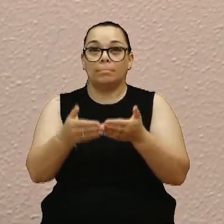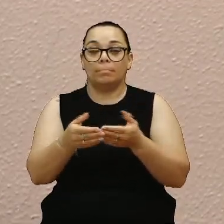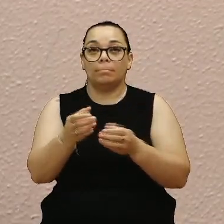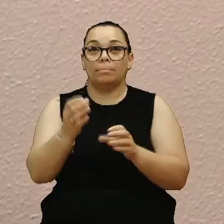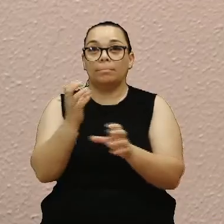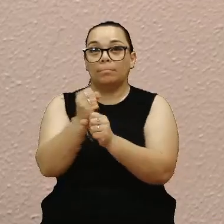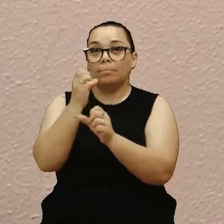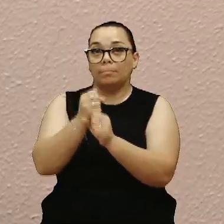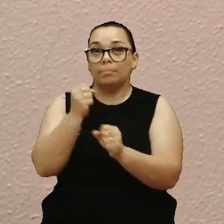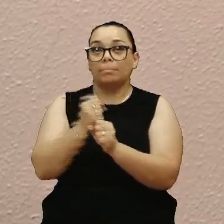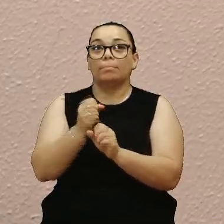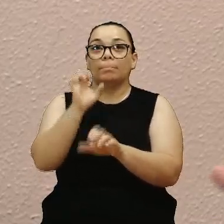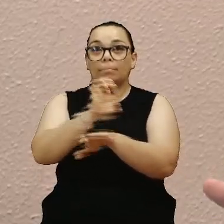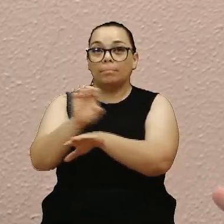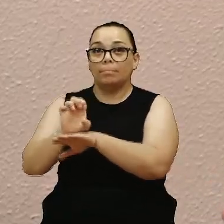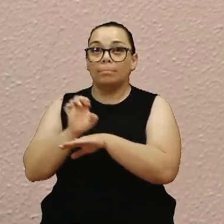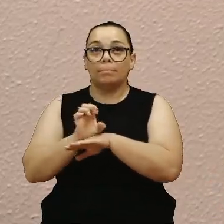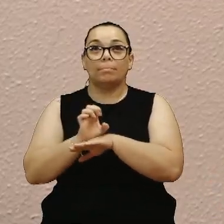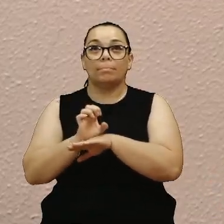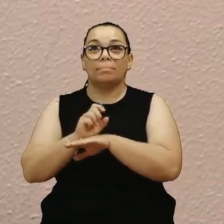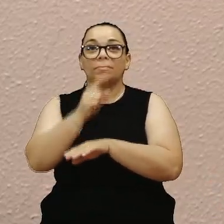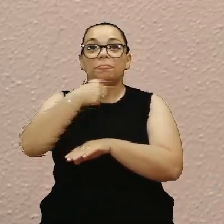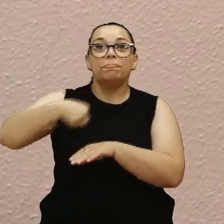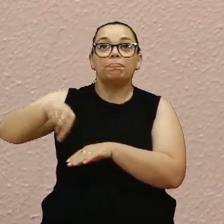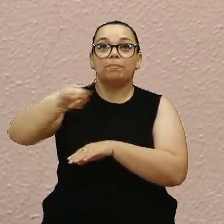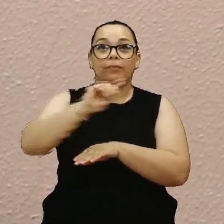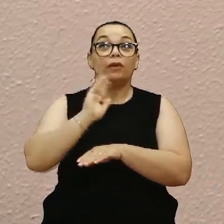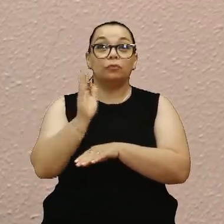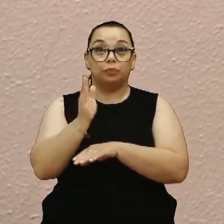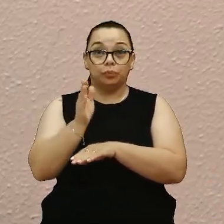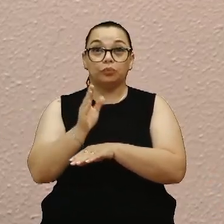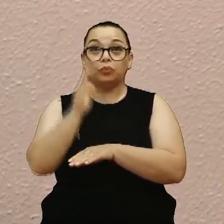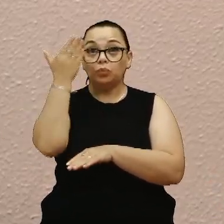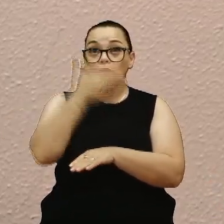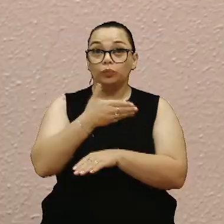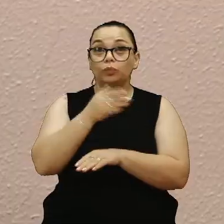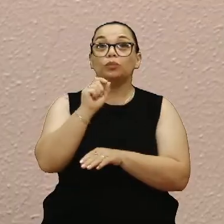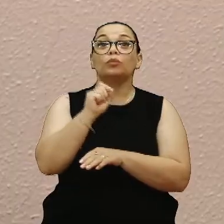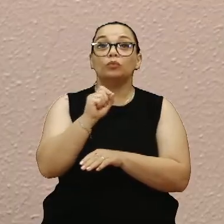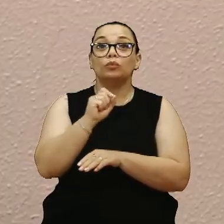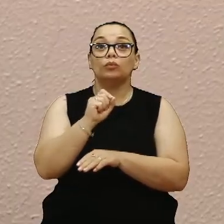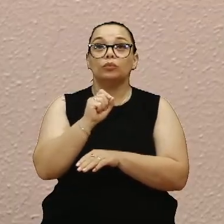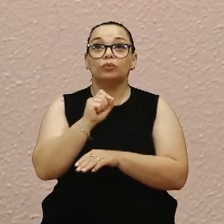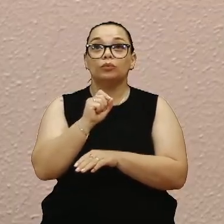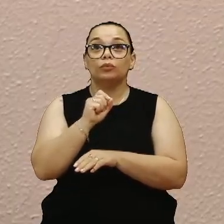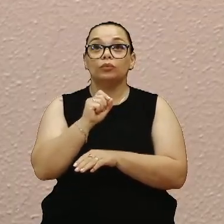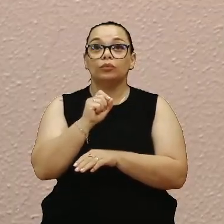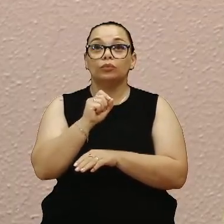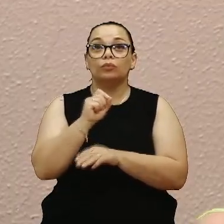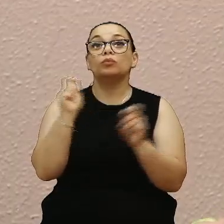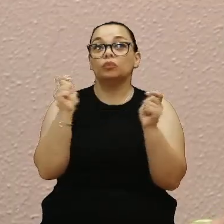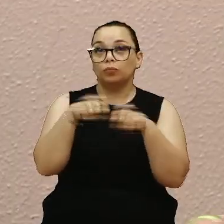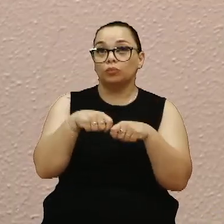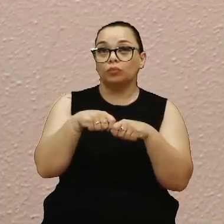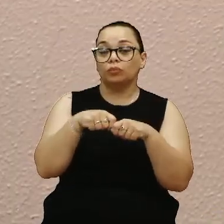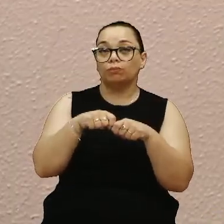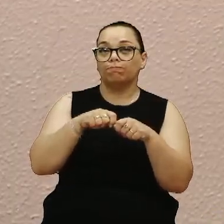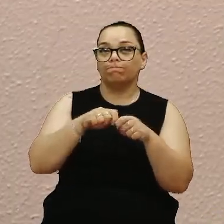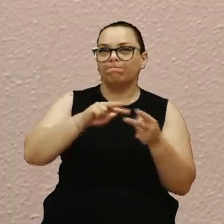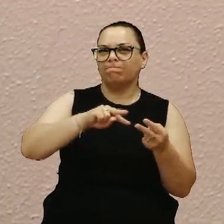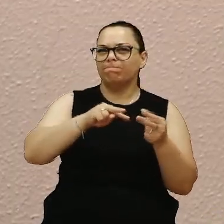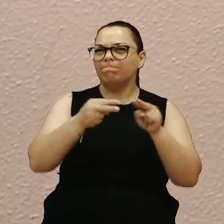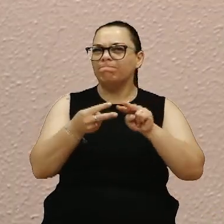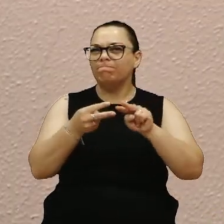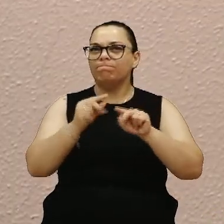do Estado. Nós temos dito, e já foi comprovado, inclusive aqui, que há uma possível distorção nessa